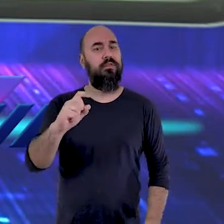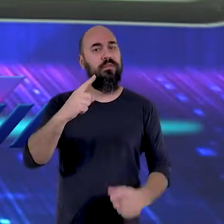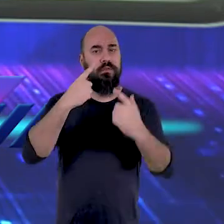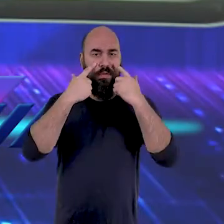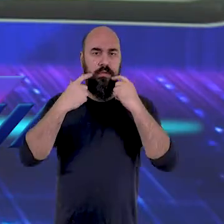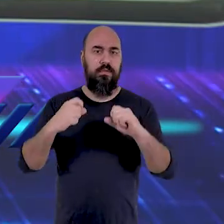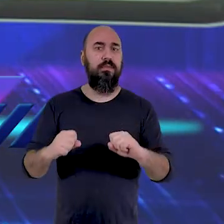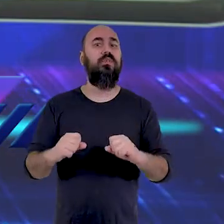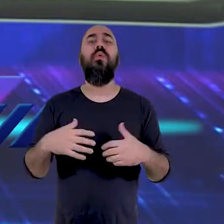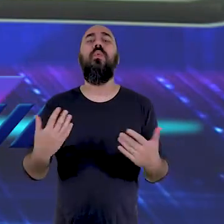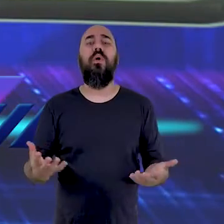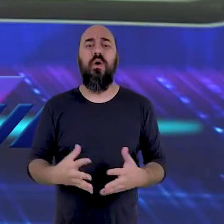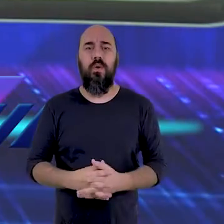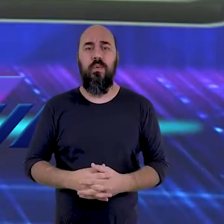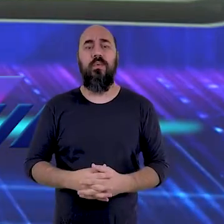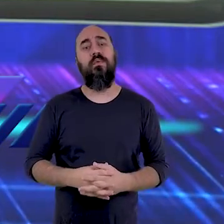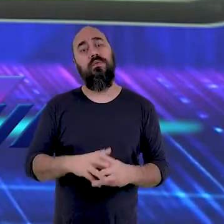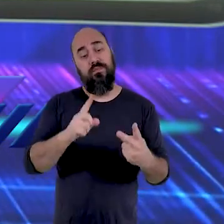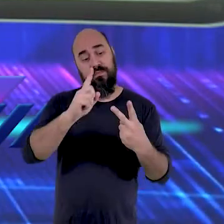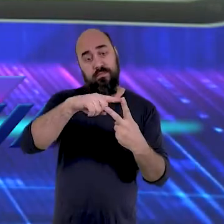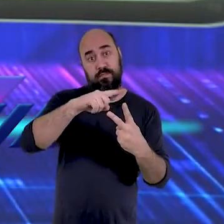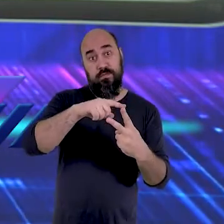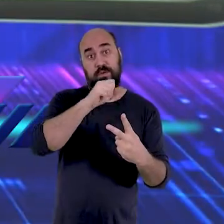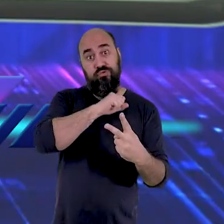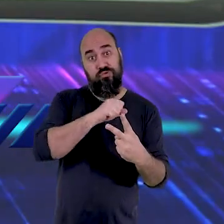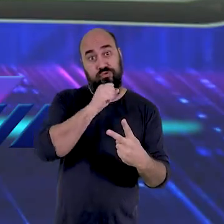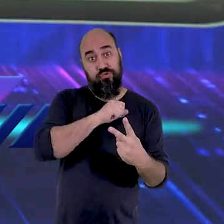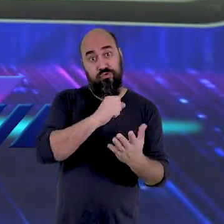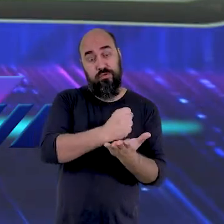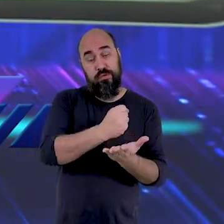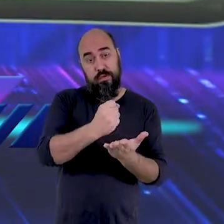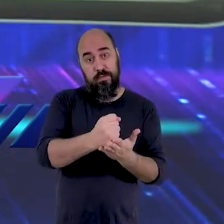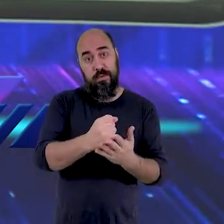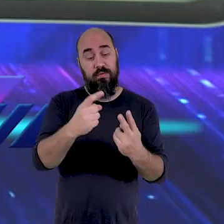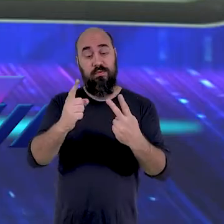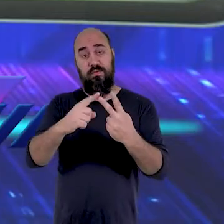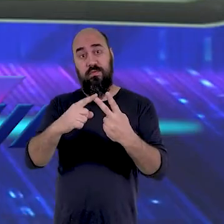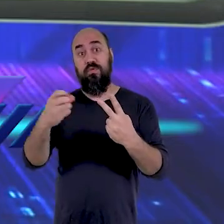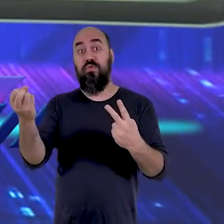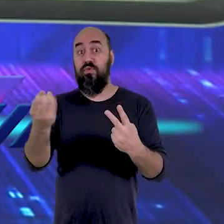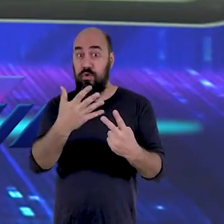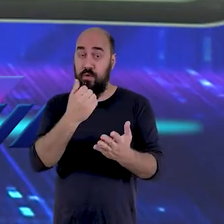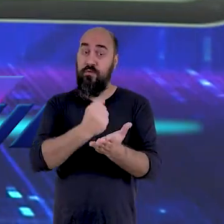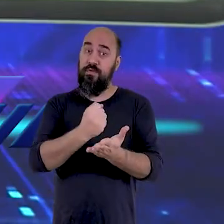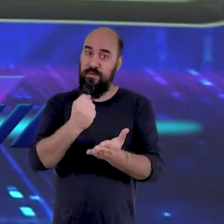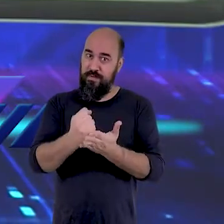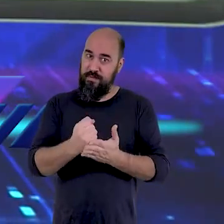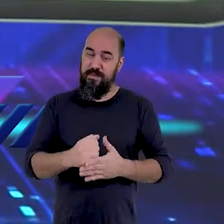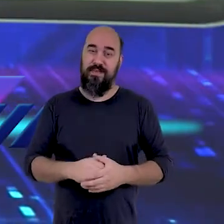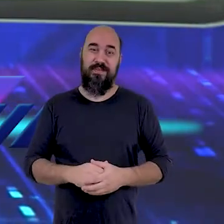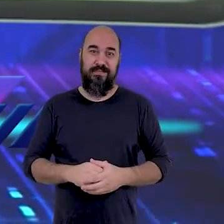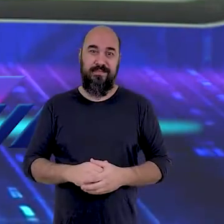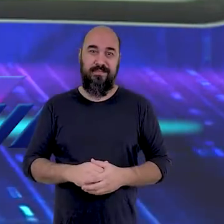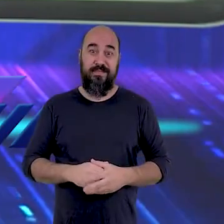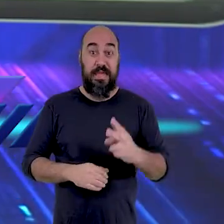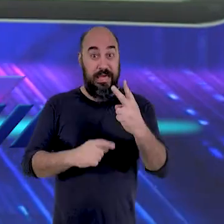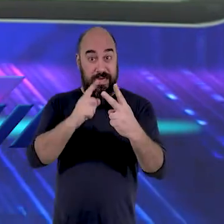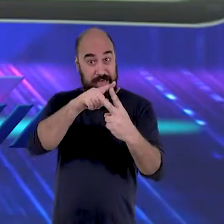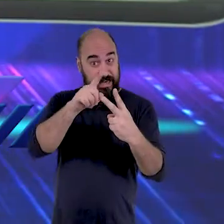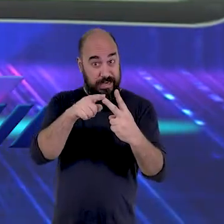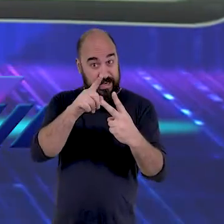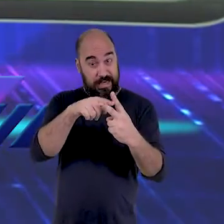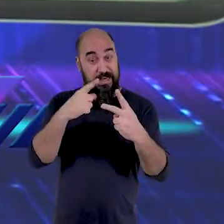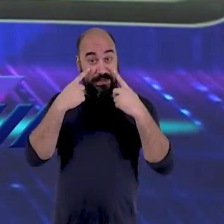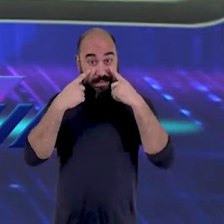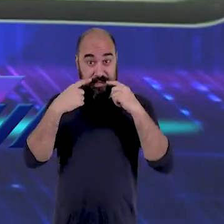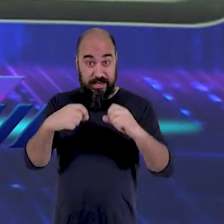nos apresentando aqui são o Antigo Testamento e o Novo Testamento. As 2 partes na qual